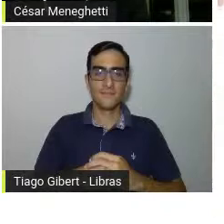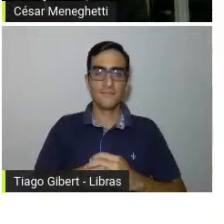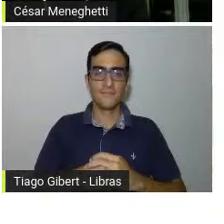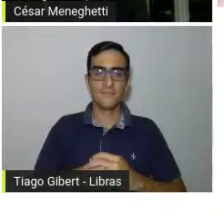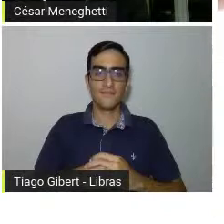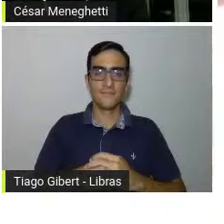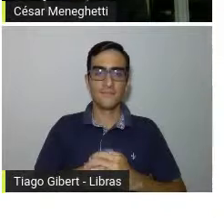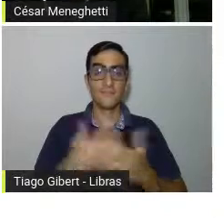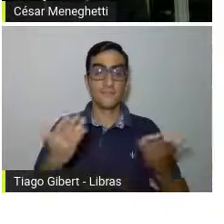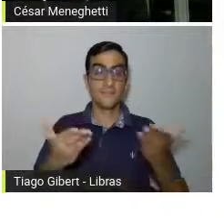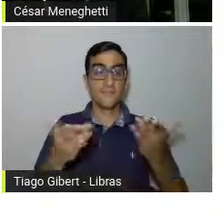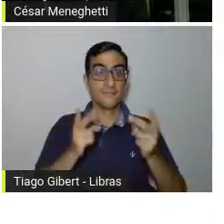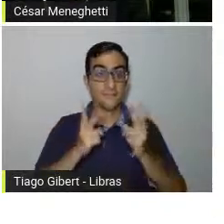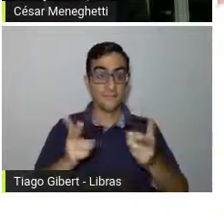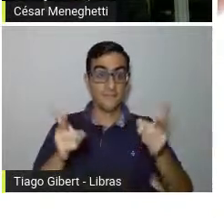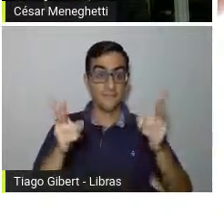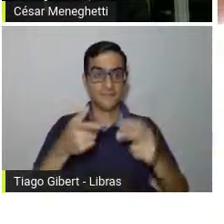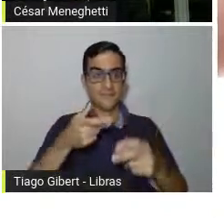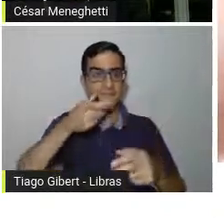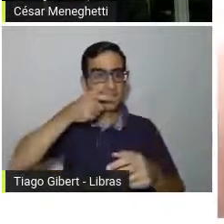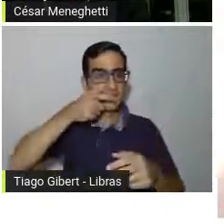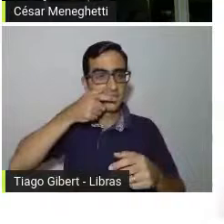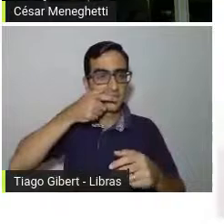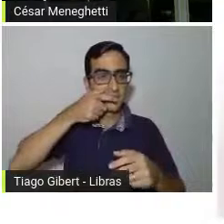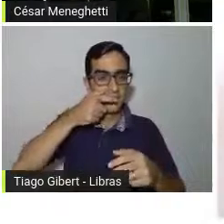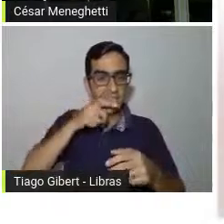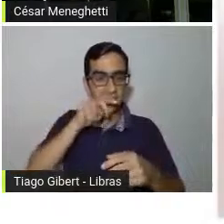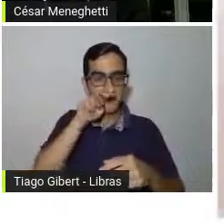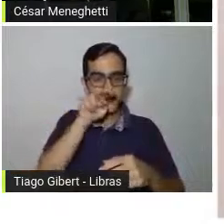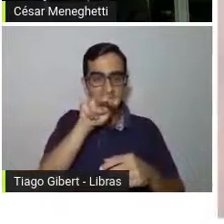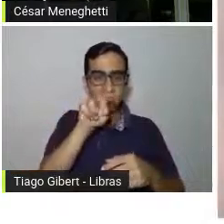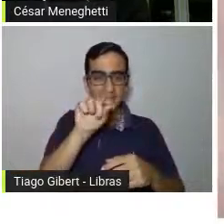A gente vai seguir agora assistindo aqui, mas agora